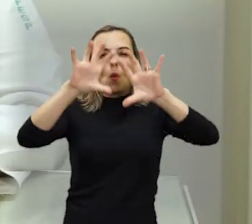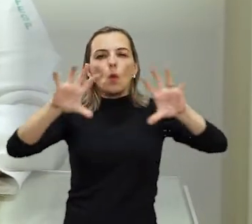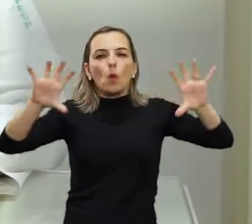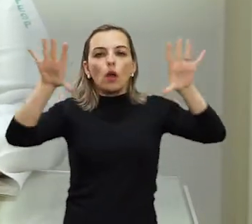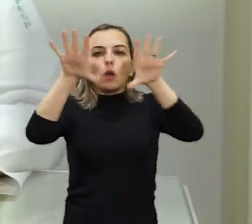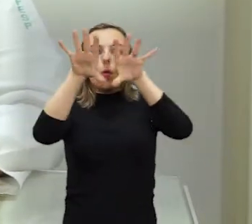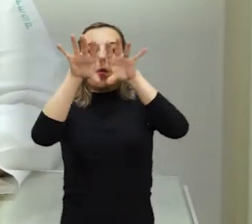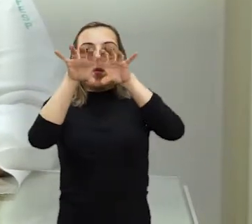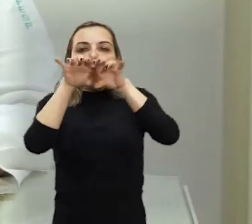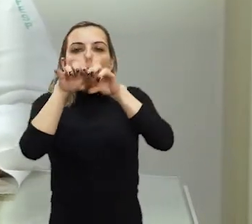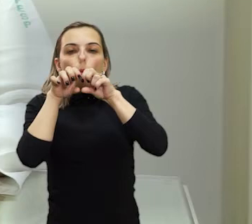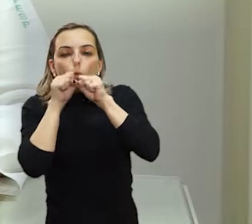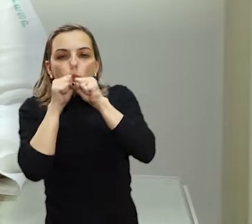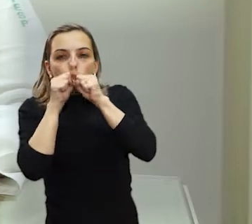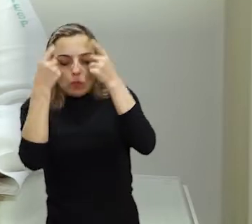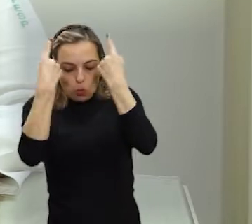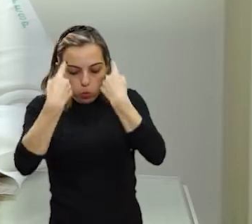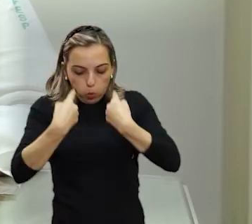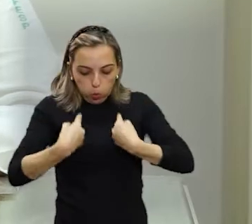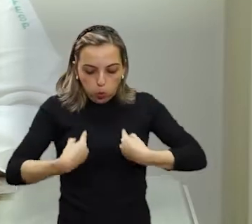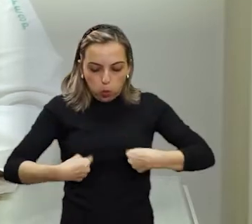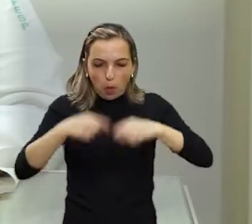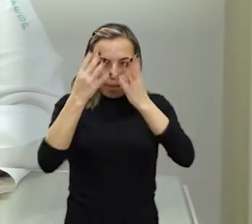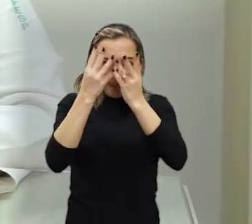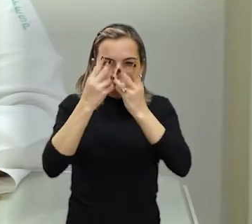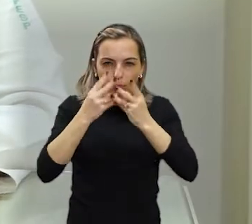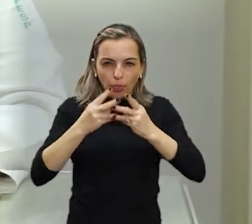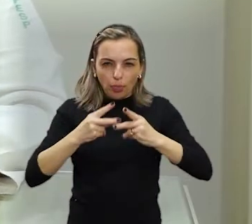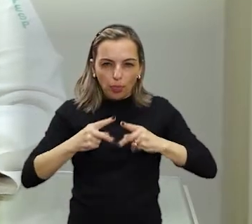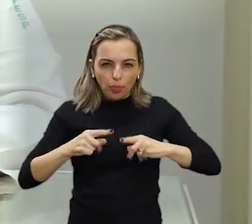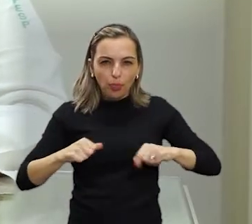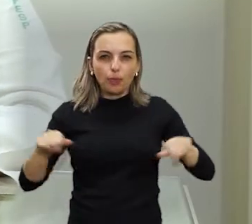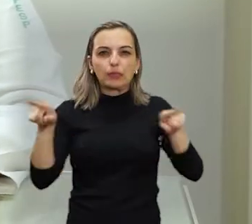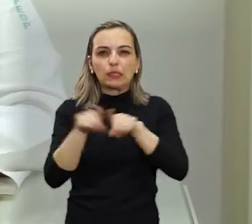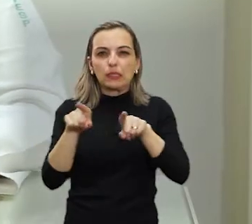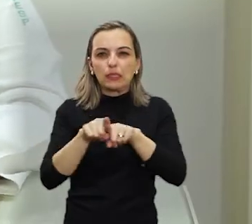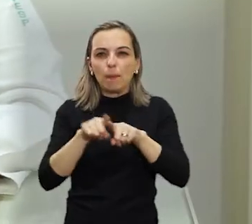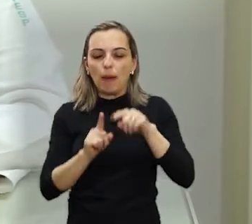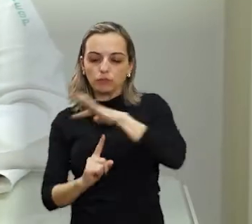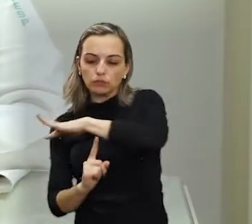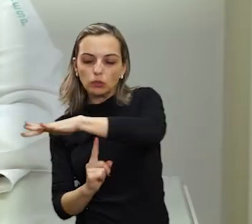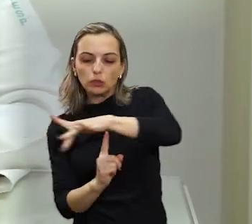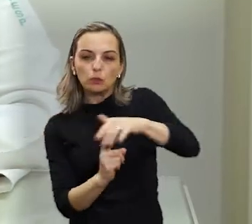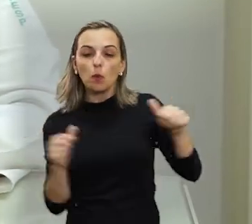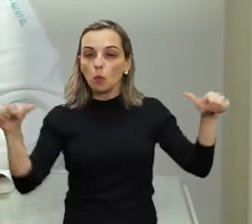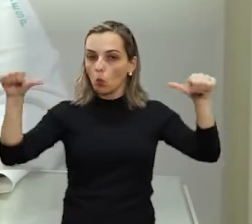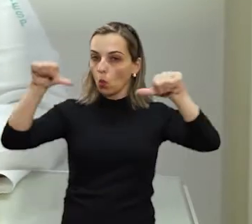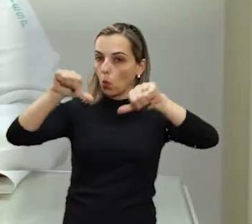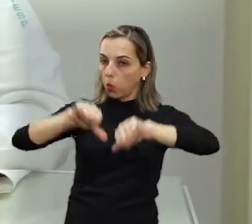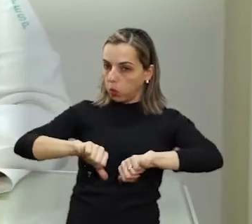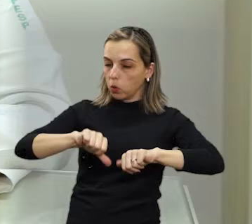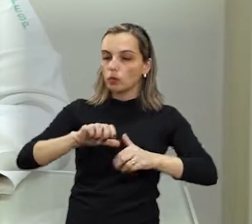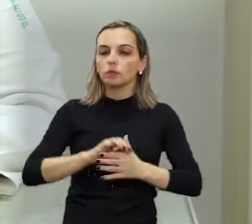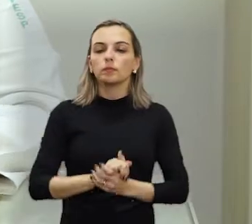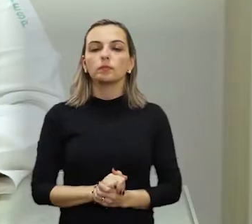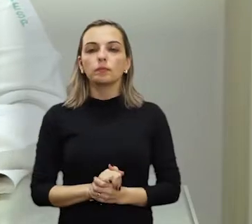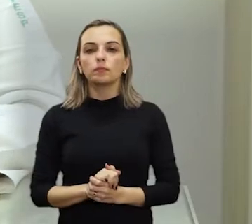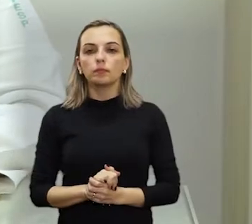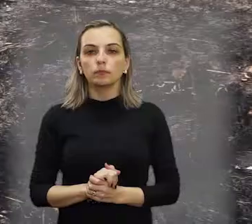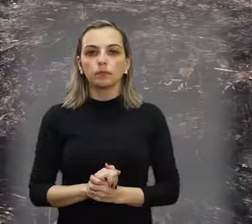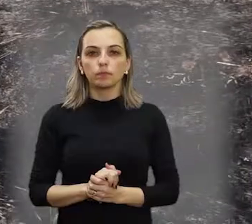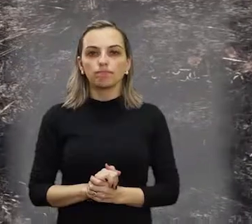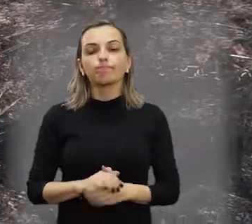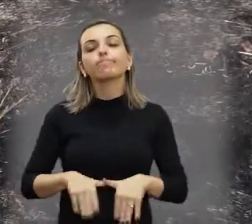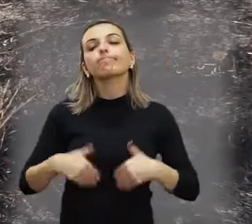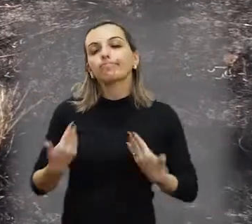combustão incompleta, né? A combustão incompleta, ela gera partículas muito danosas para a gente, para todo ser